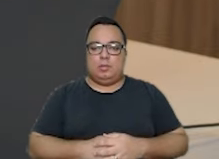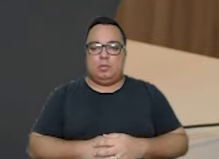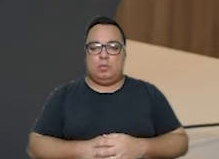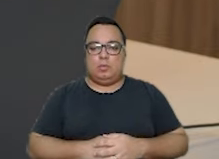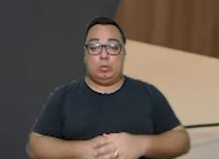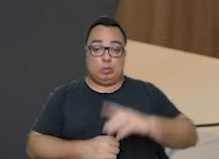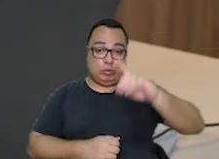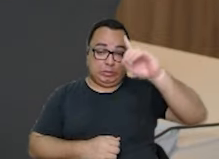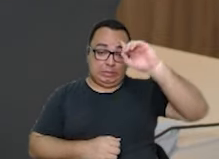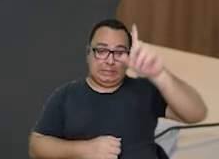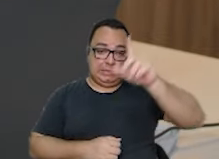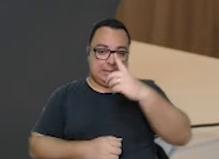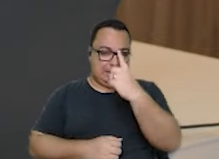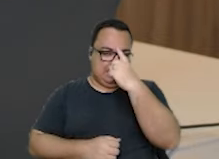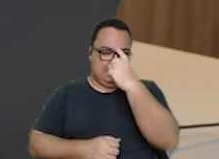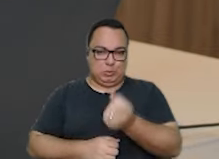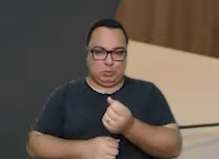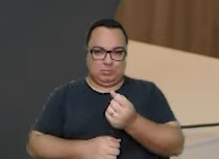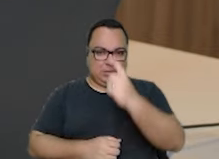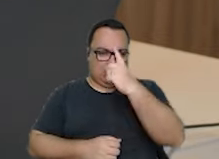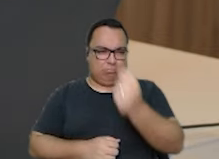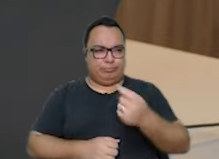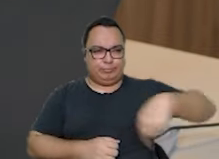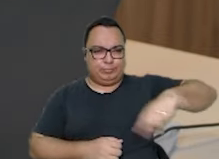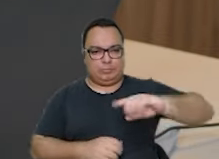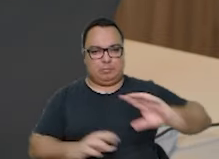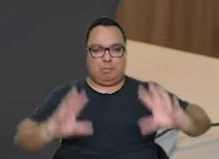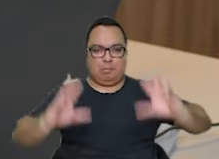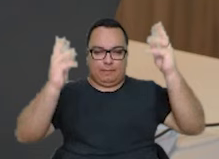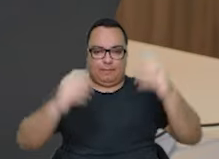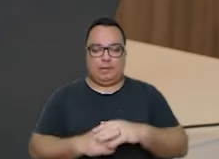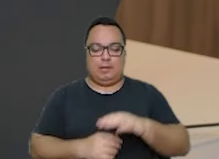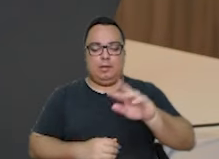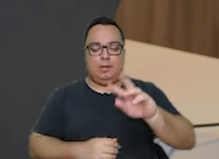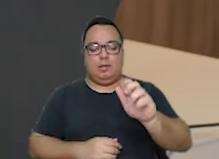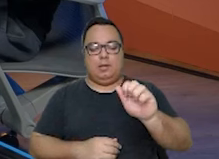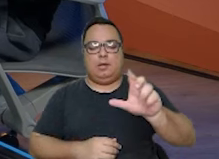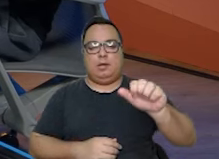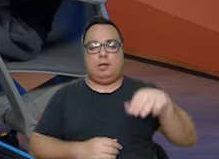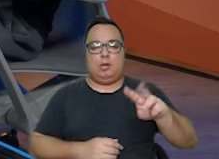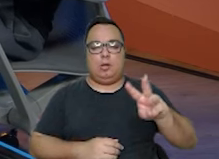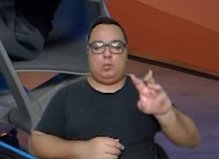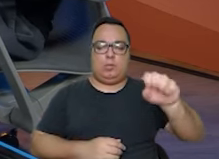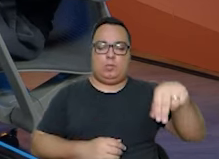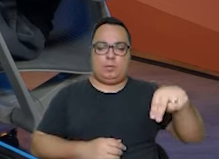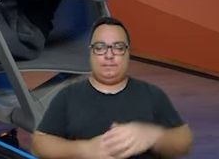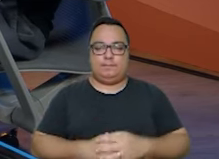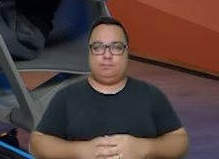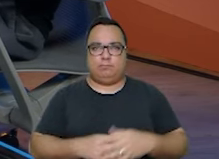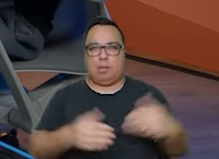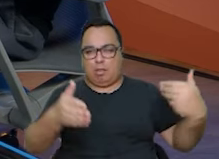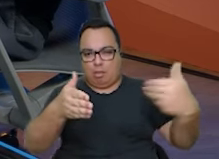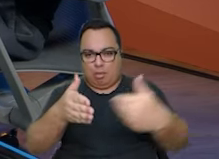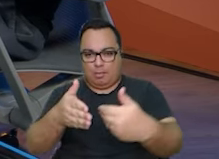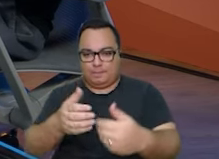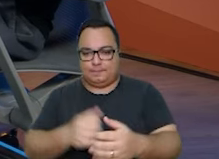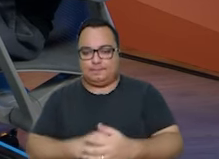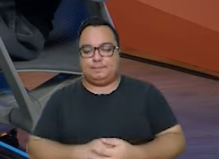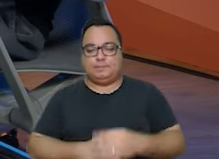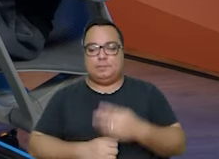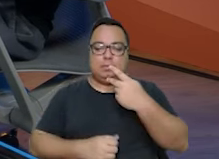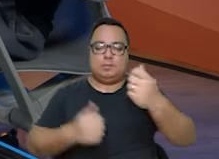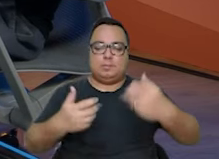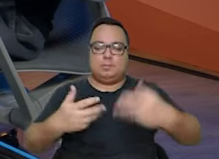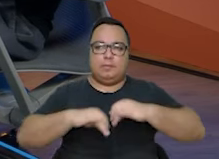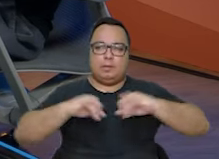pro Halloween Halloween aí e faltava uns 10 dias pro Halloween tal né aí eu não sei o que ele foi falar de vendas eu